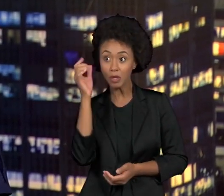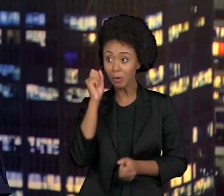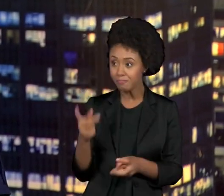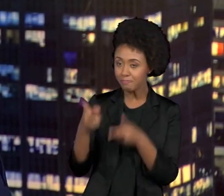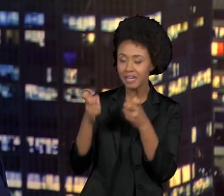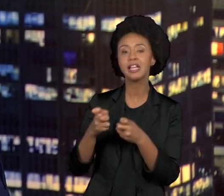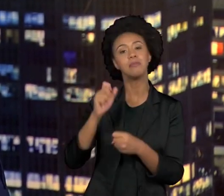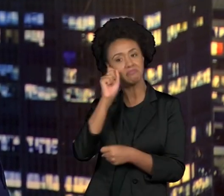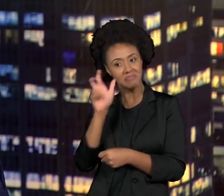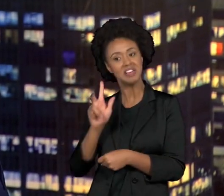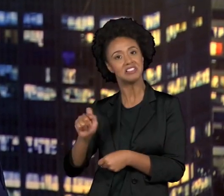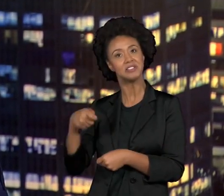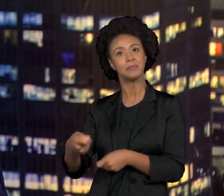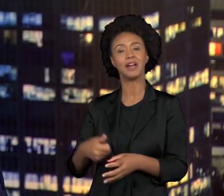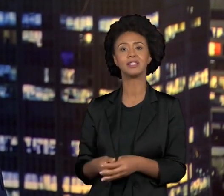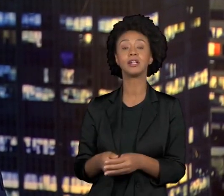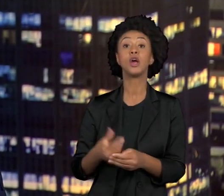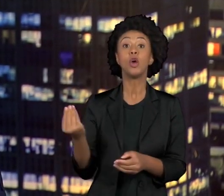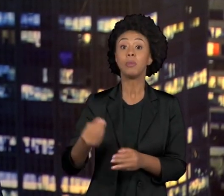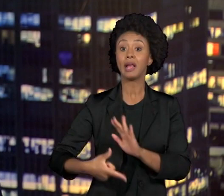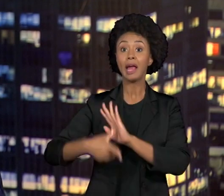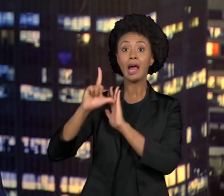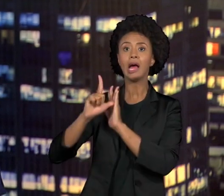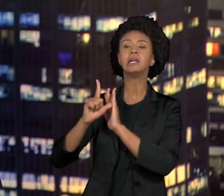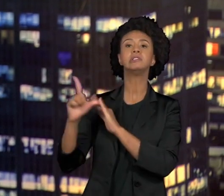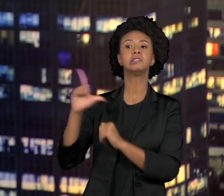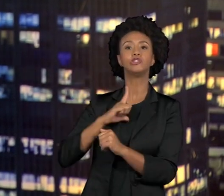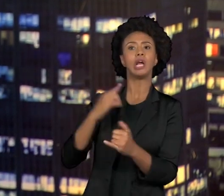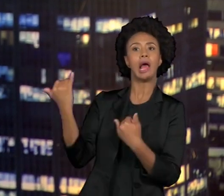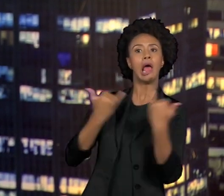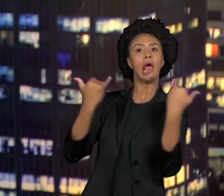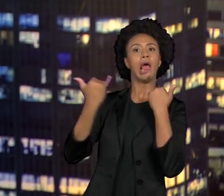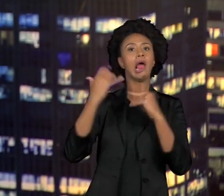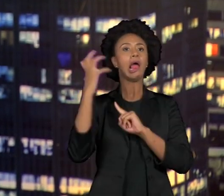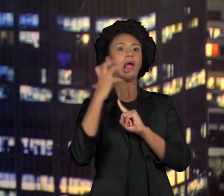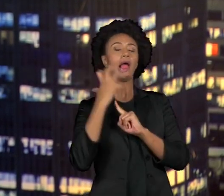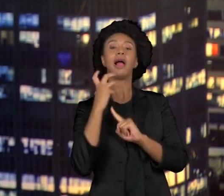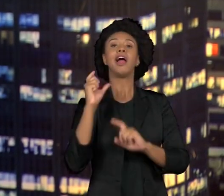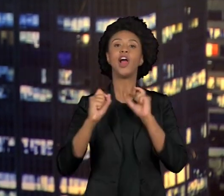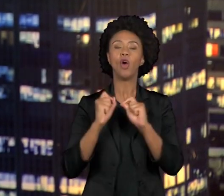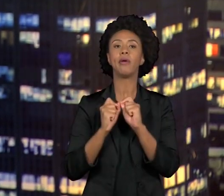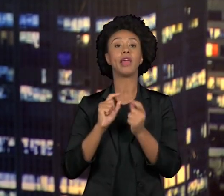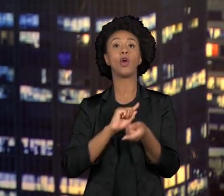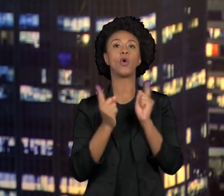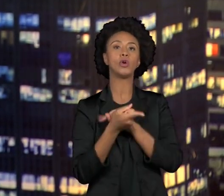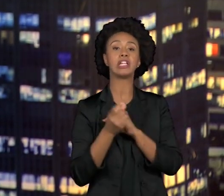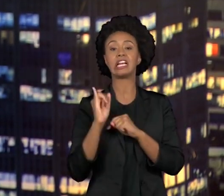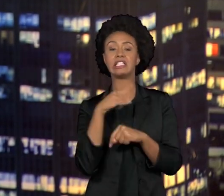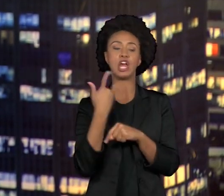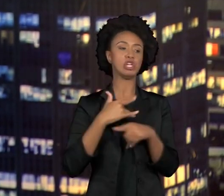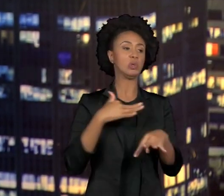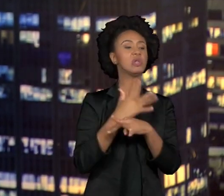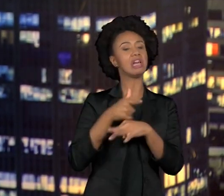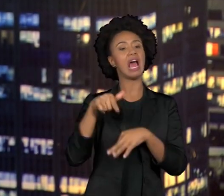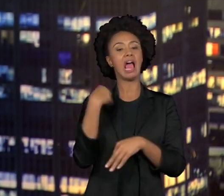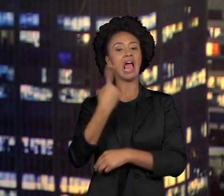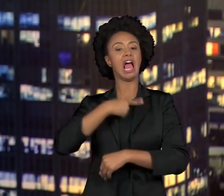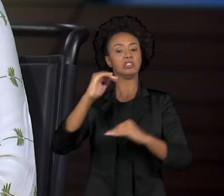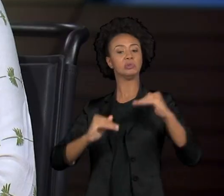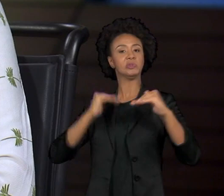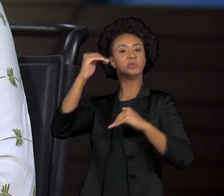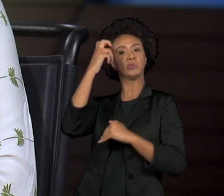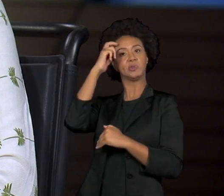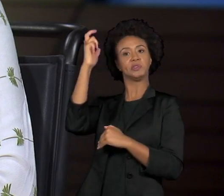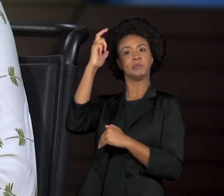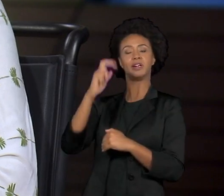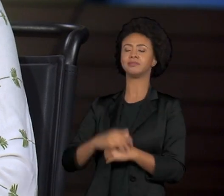Dulce? Há quanto tempo foi vendido justamente essa propaganda contrária? Que, né? Esperto é quem está na grande cidade. Sim. Não é isso, né? É